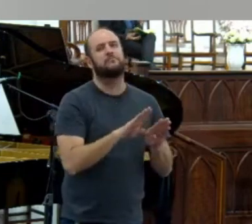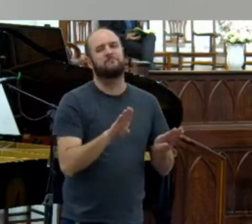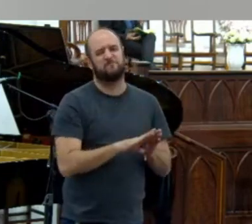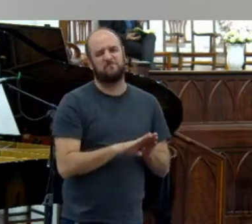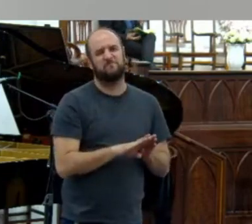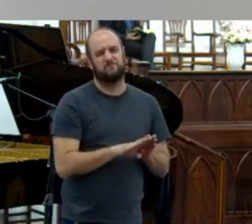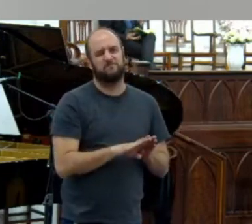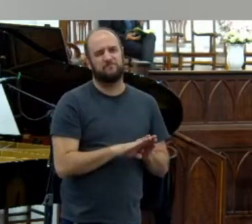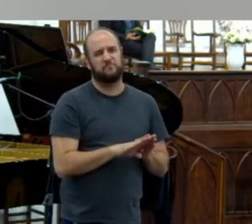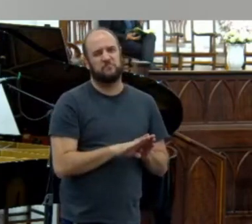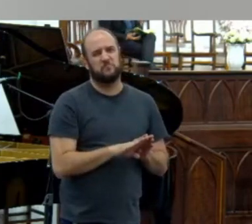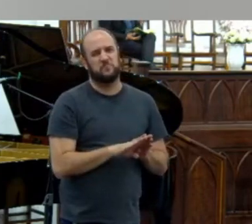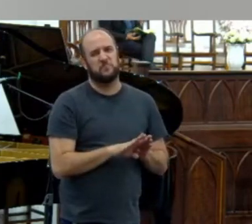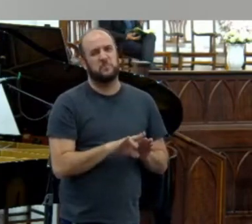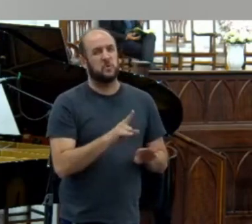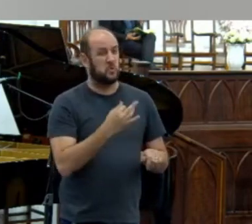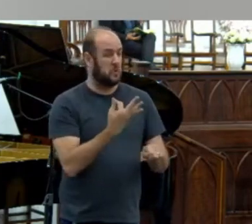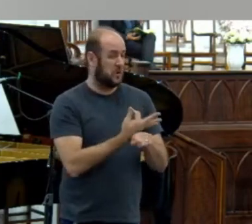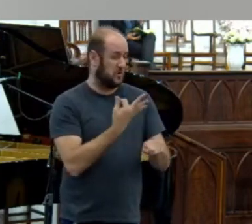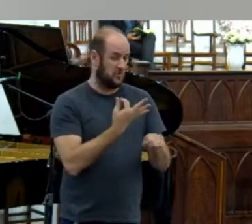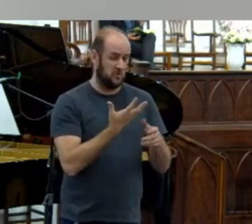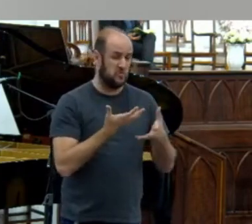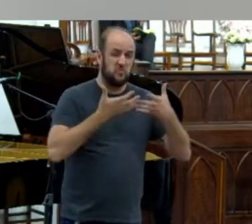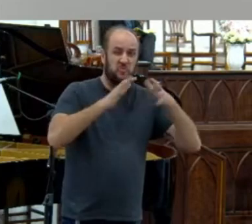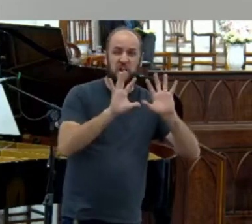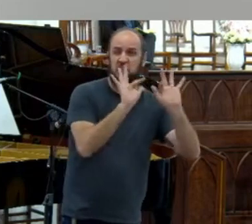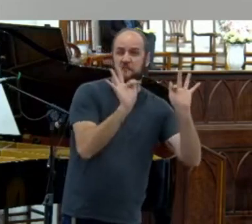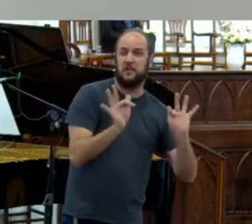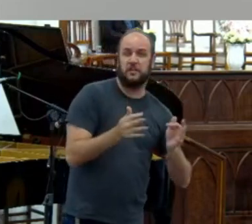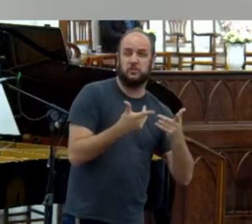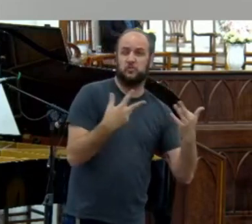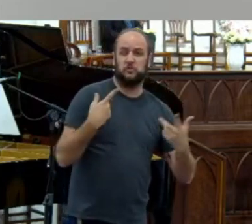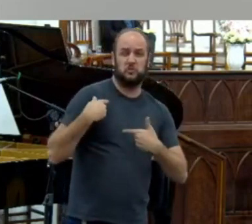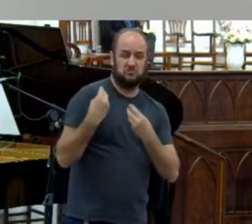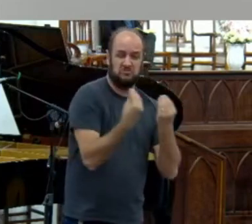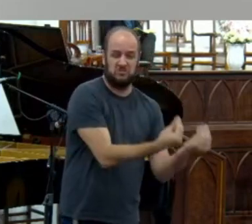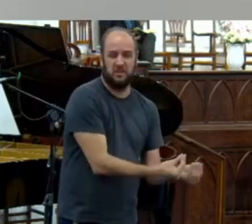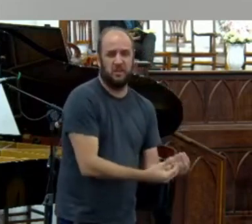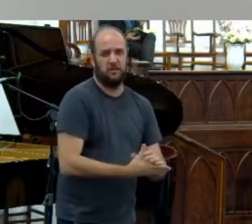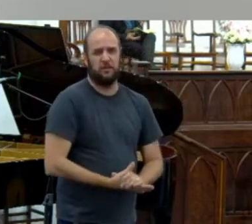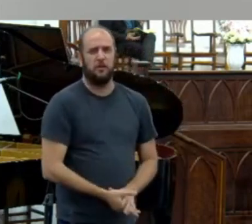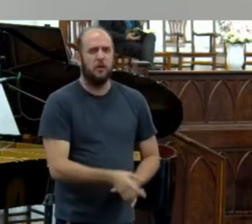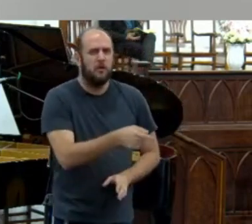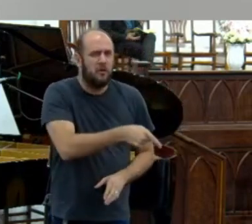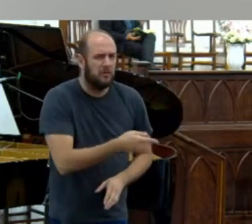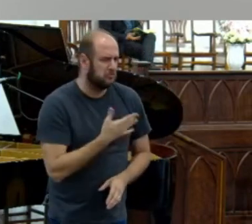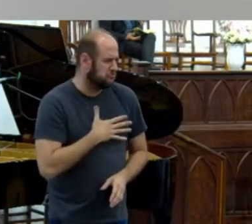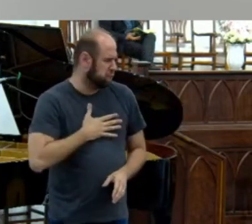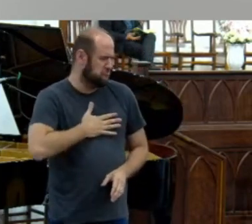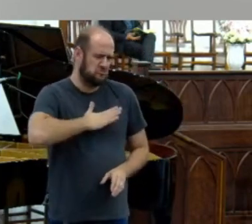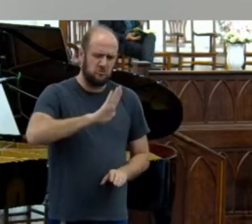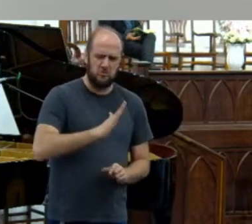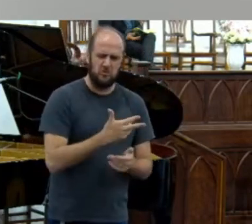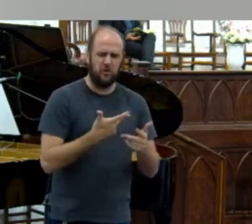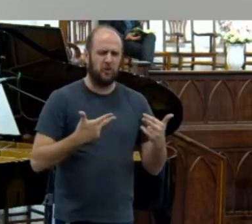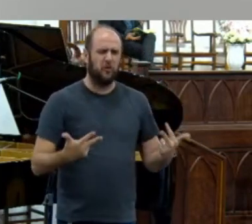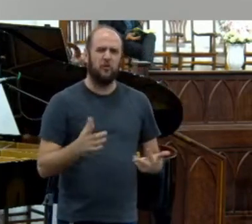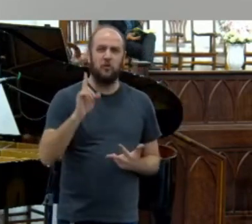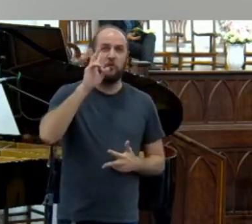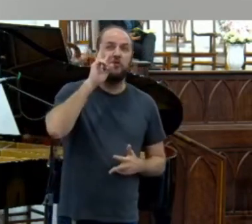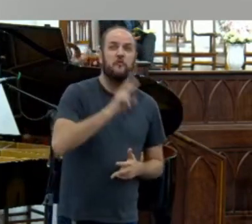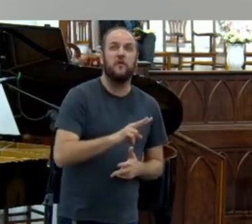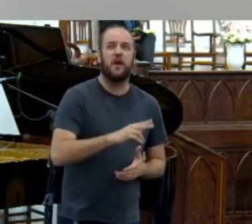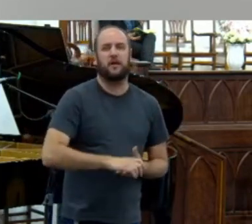te contentas com o que recebes de mim, com o que eu faço. Tu não te agradas do que tu